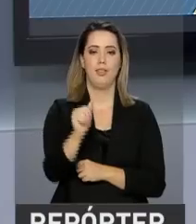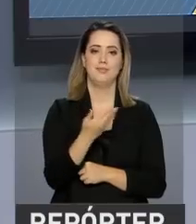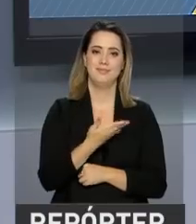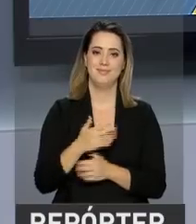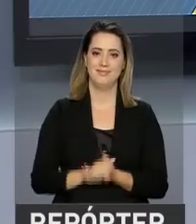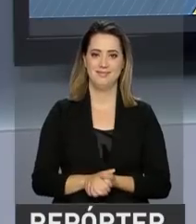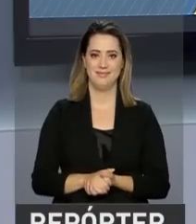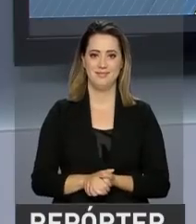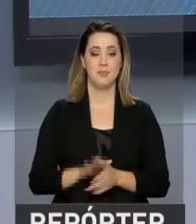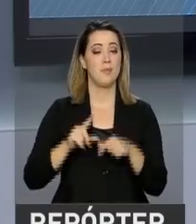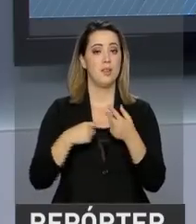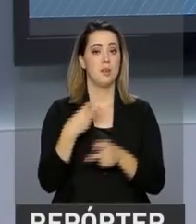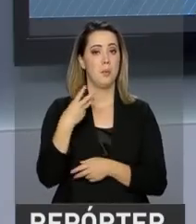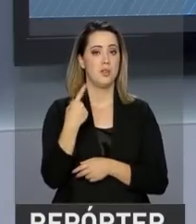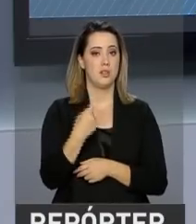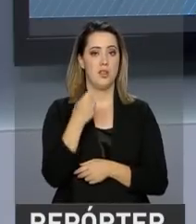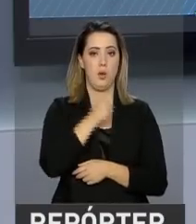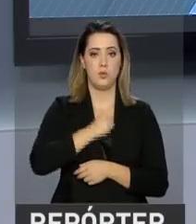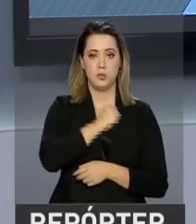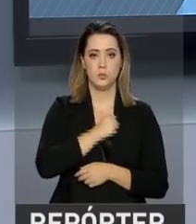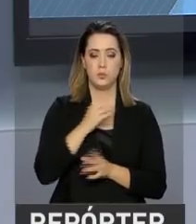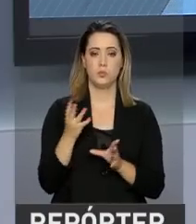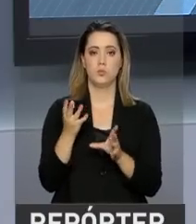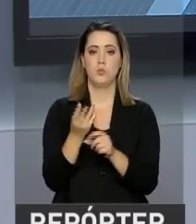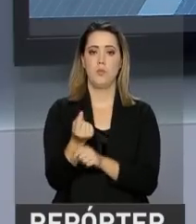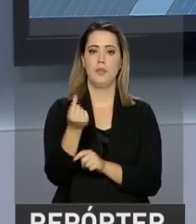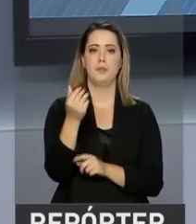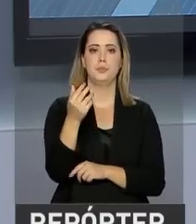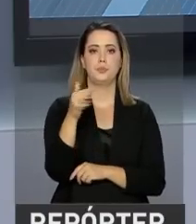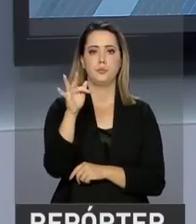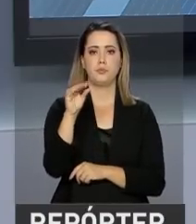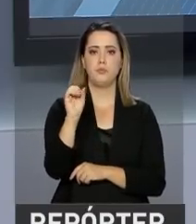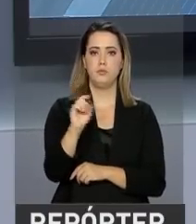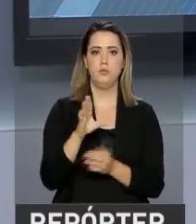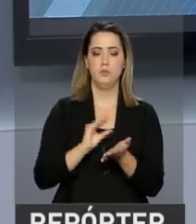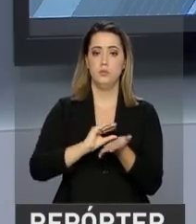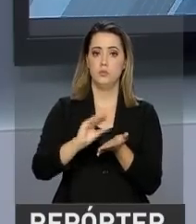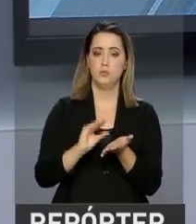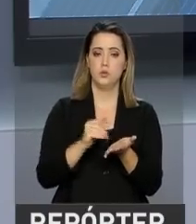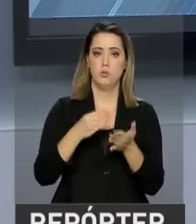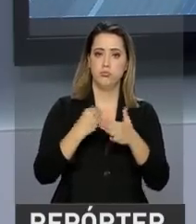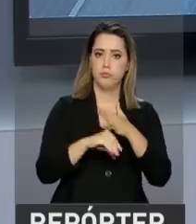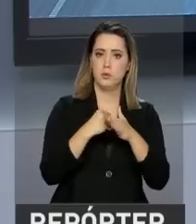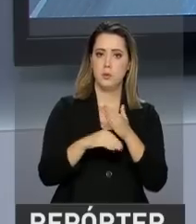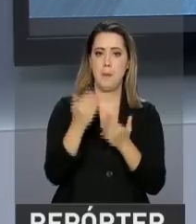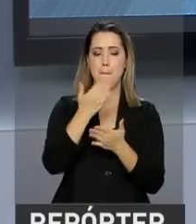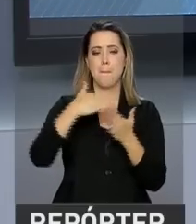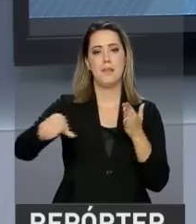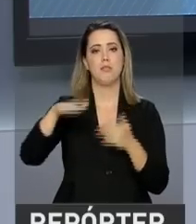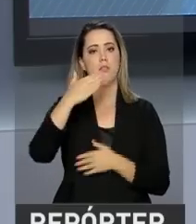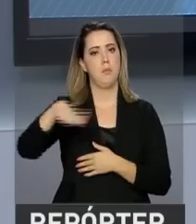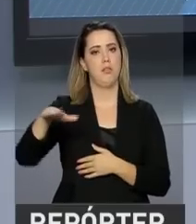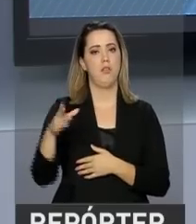Karen a partir do dia 31 de agosto as contas do FGTS vão receber reajuste referente à metade do lucro